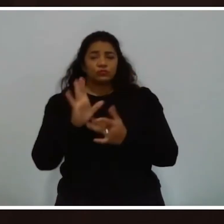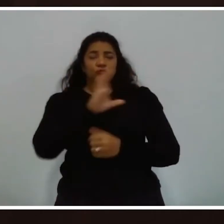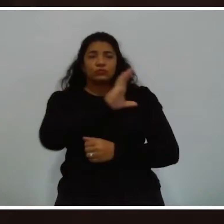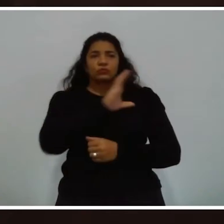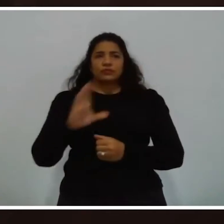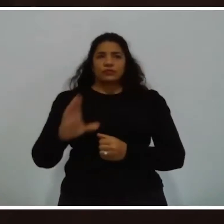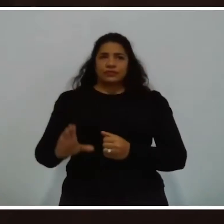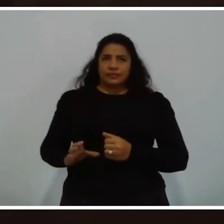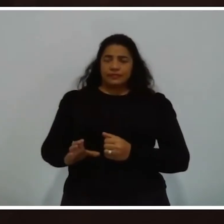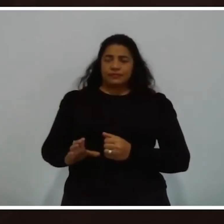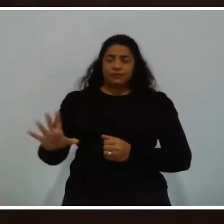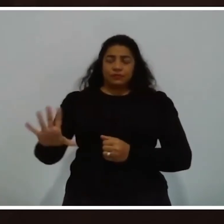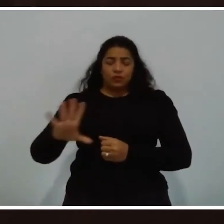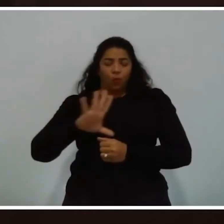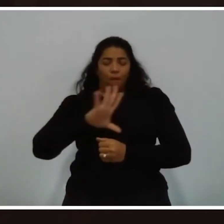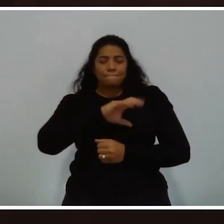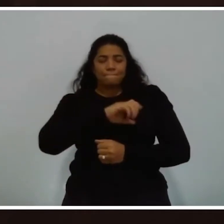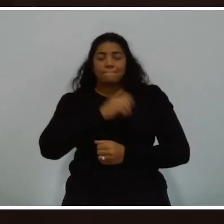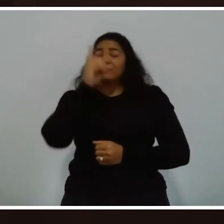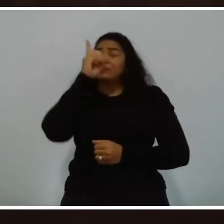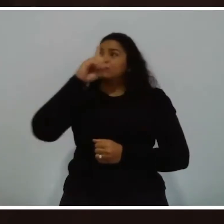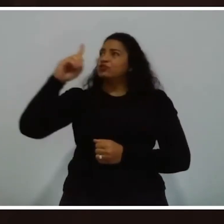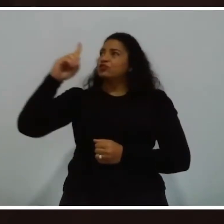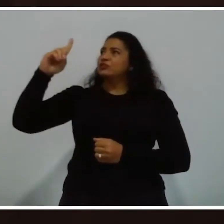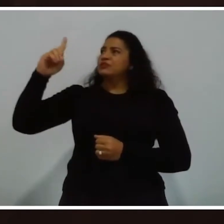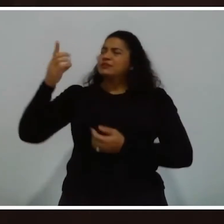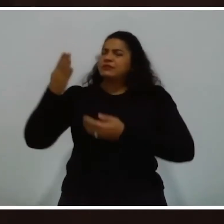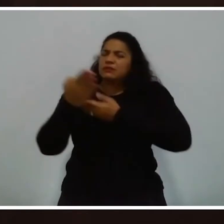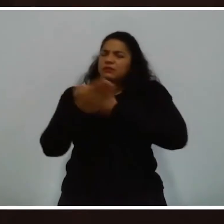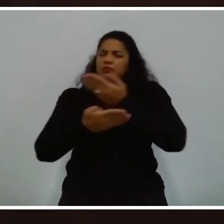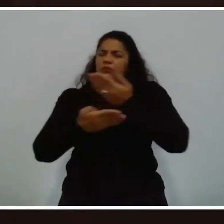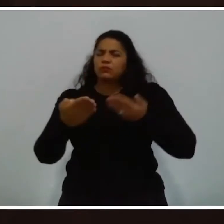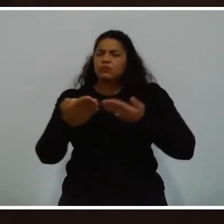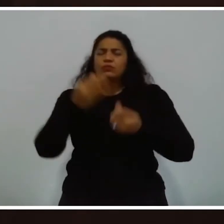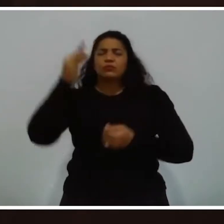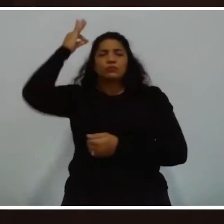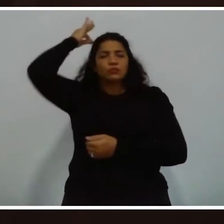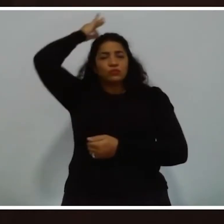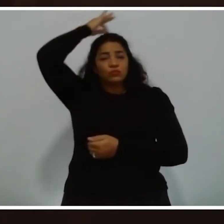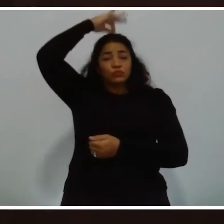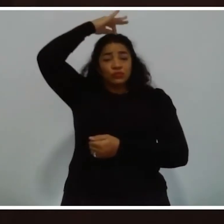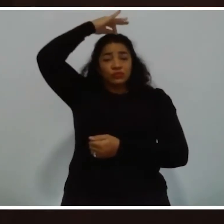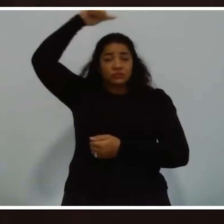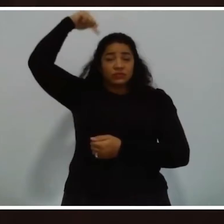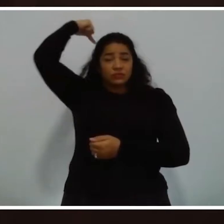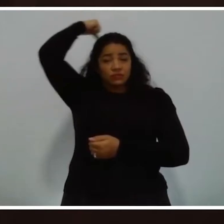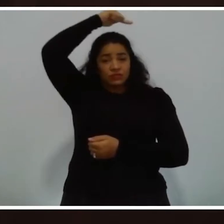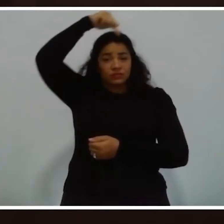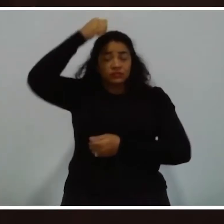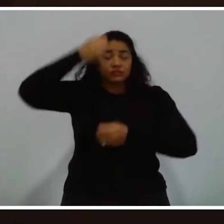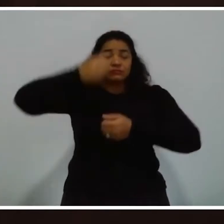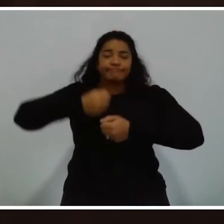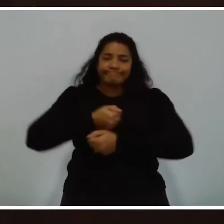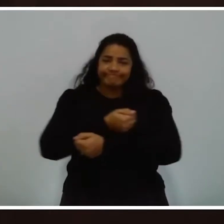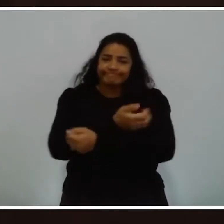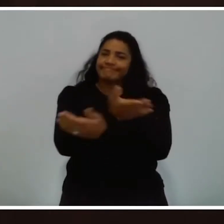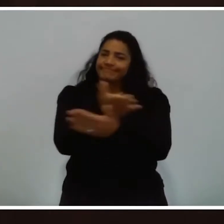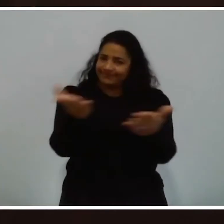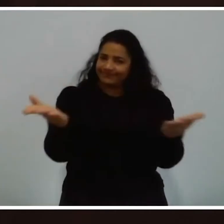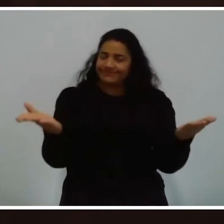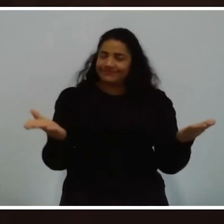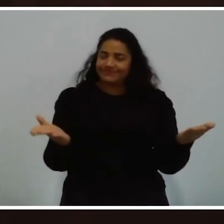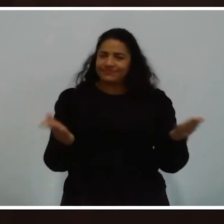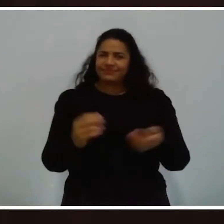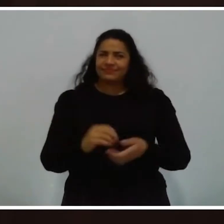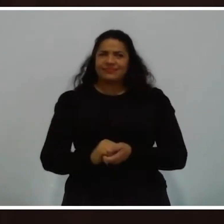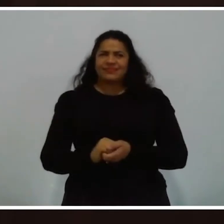e a comunhão do Espírito Santo sejam com todos vós. O que quer dizer